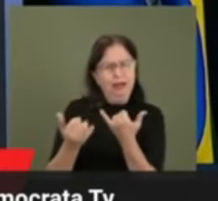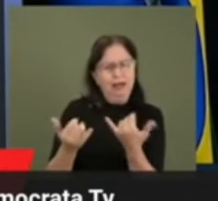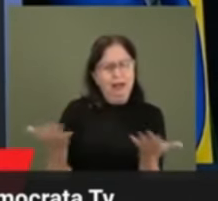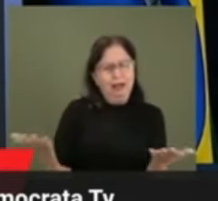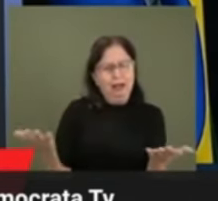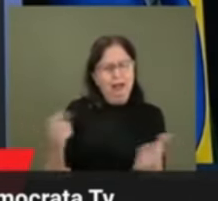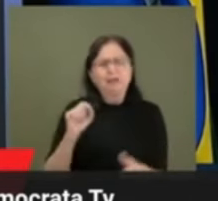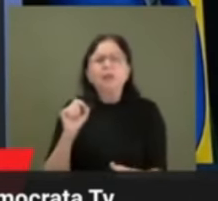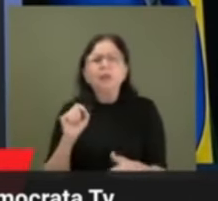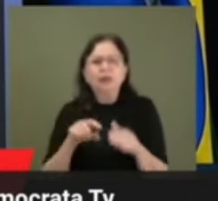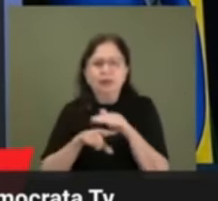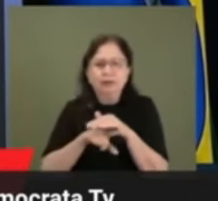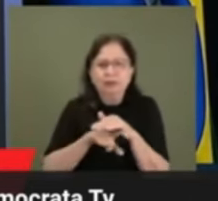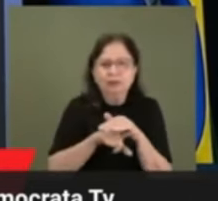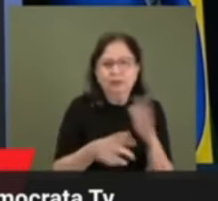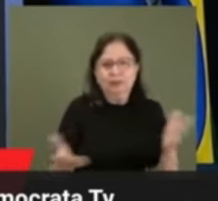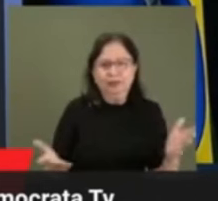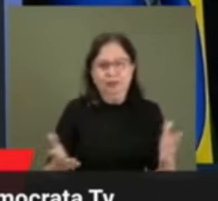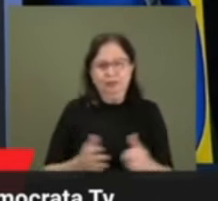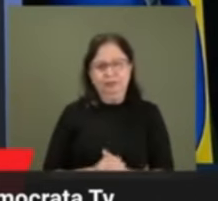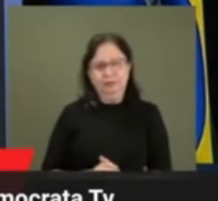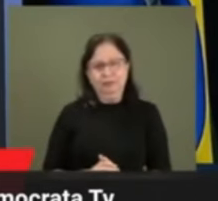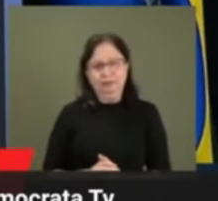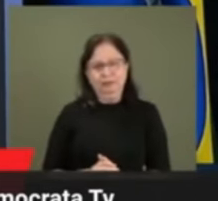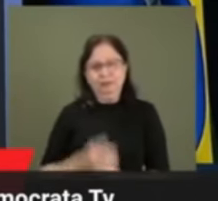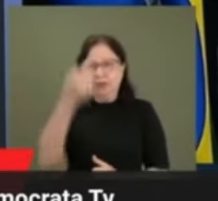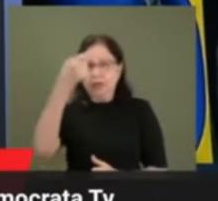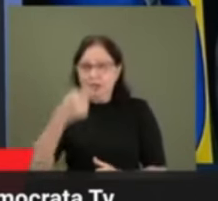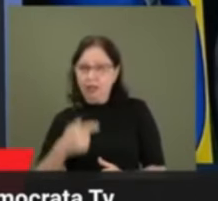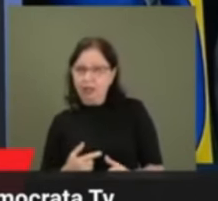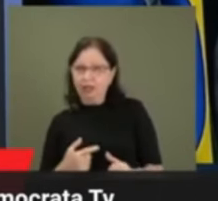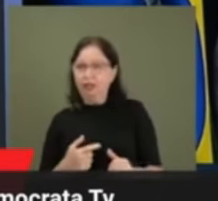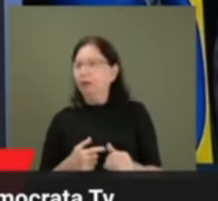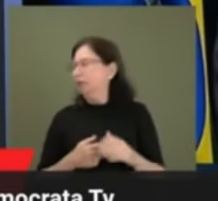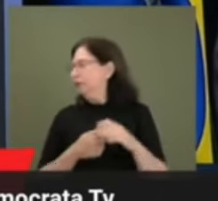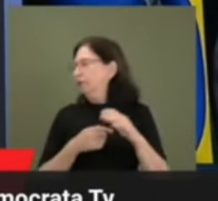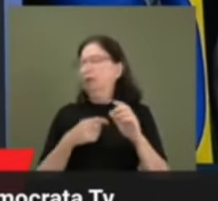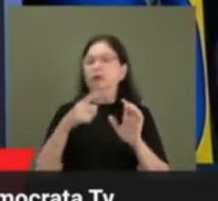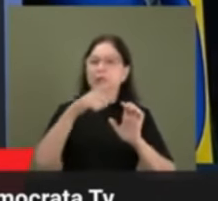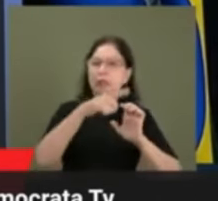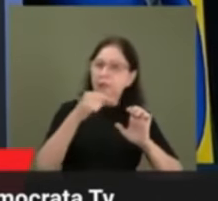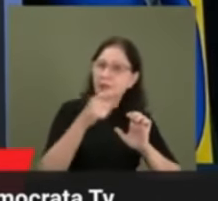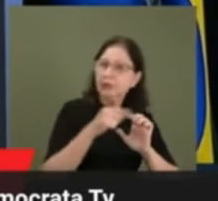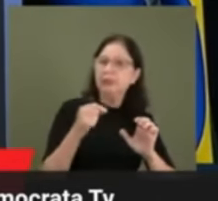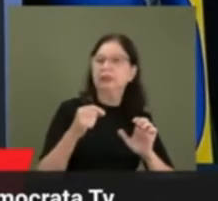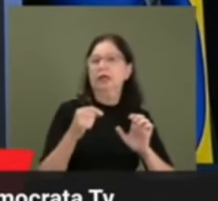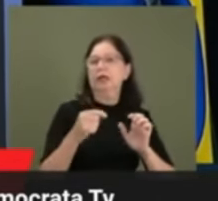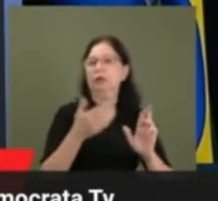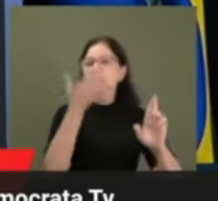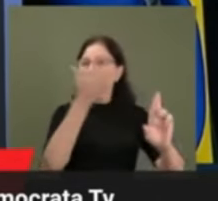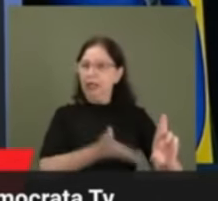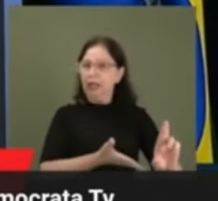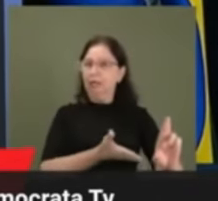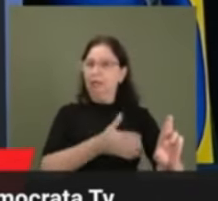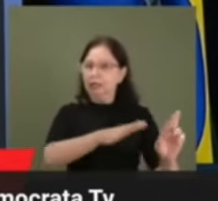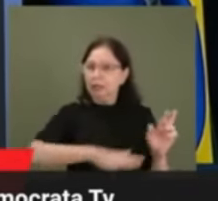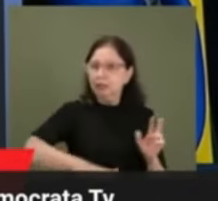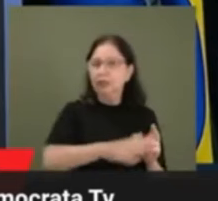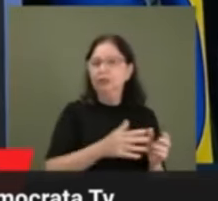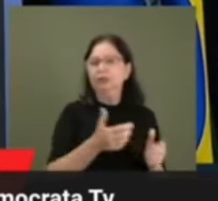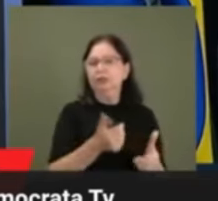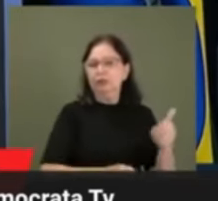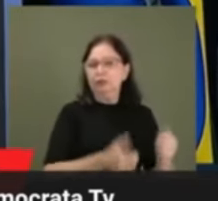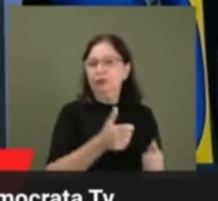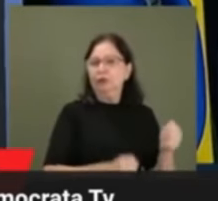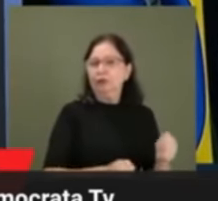Jacaré eu sou Márcio filho eu sou empresário Sou representante do setor de jogos mas antes de tudo eu sou pai do Marcinho e